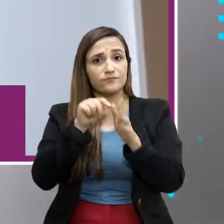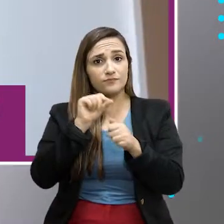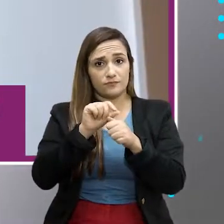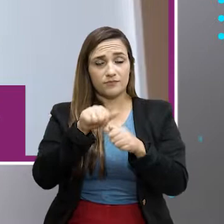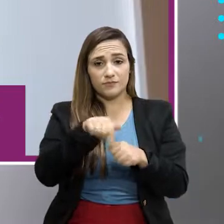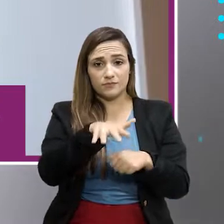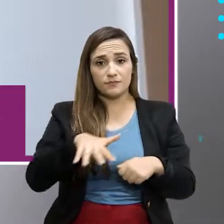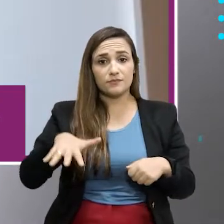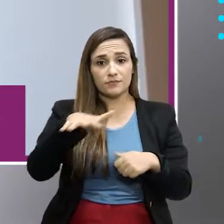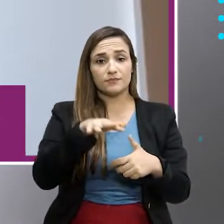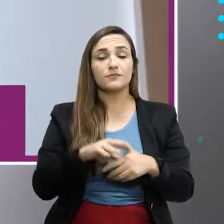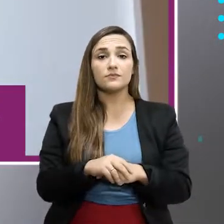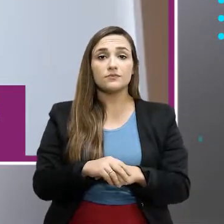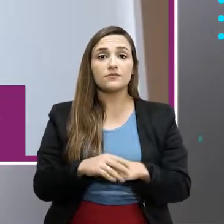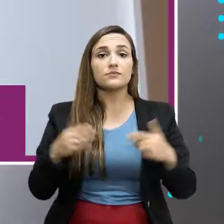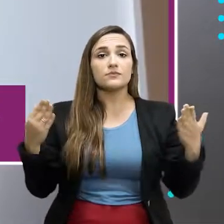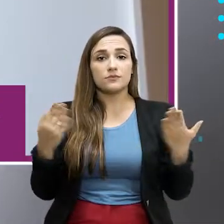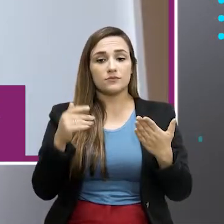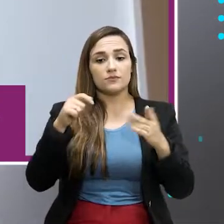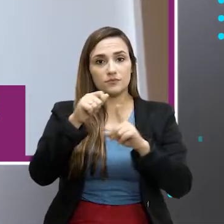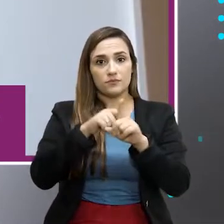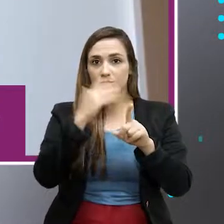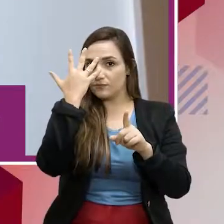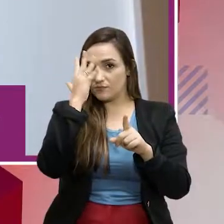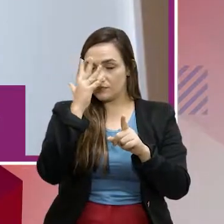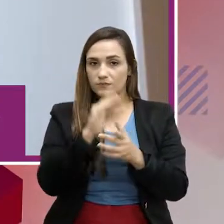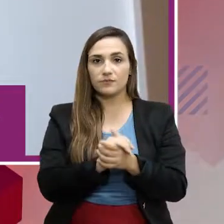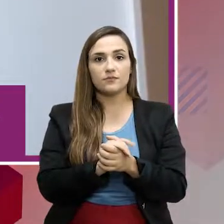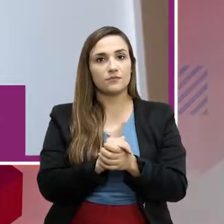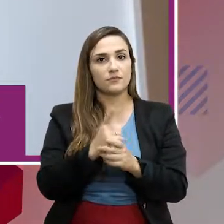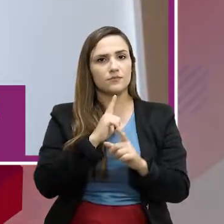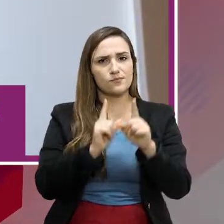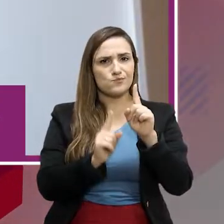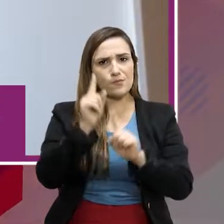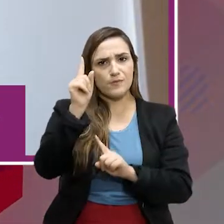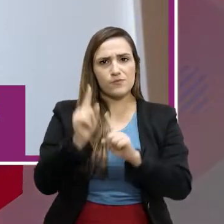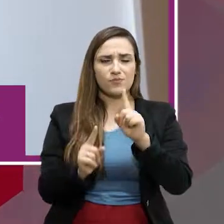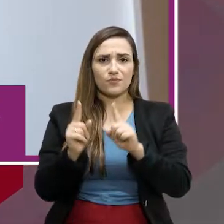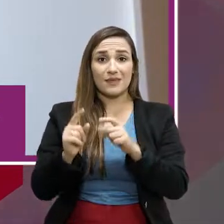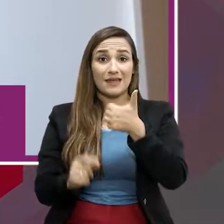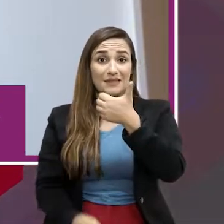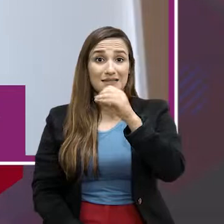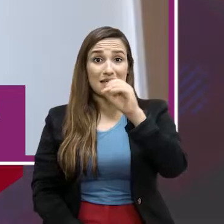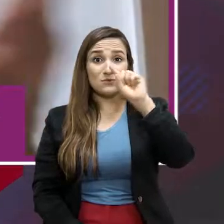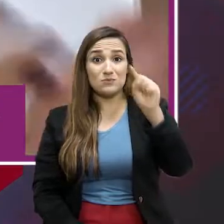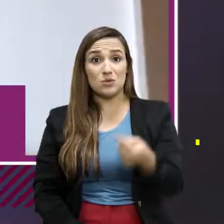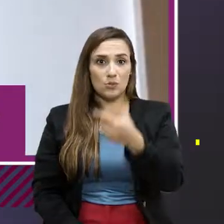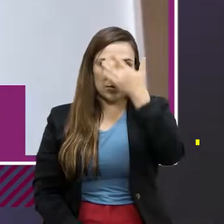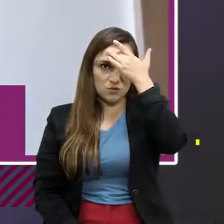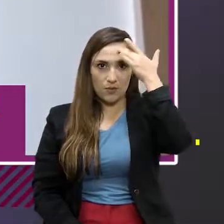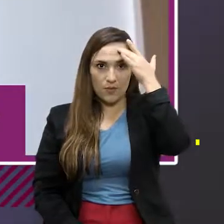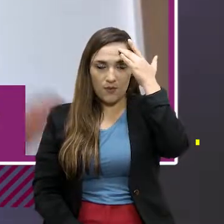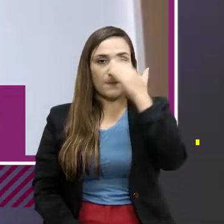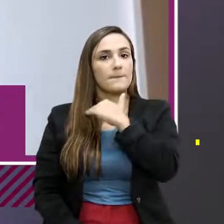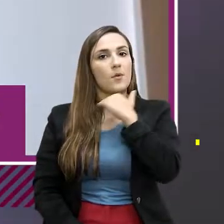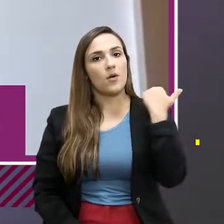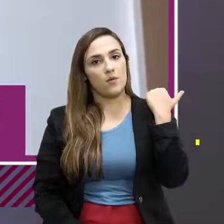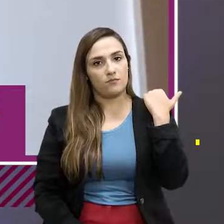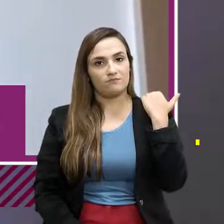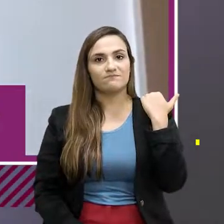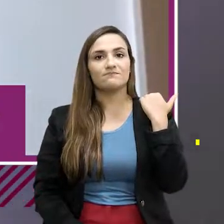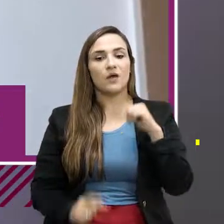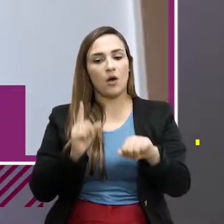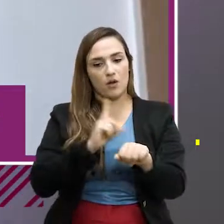nossa região. Agora, no início de fevereiro, foram contabilizados aí o total de 10 mil mortes desde o início da